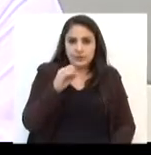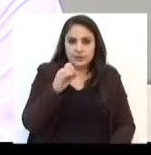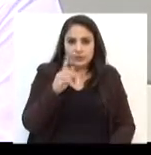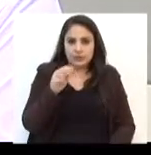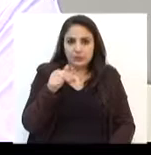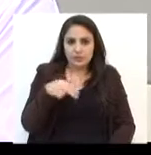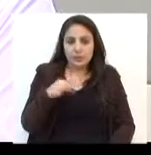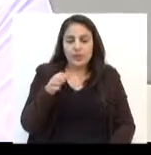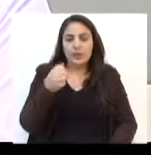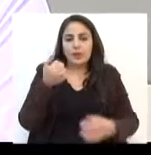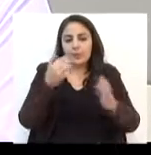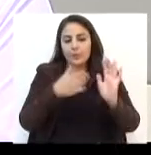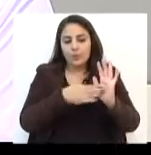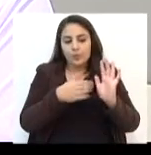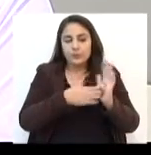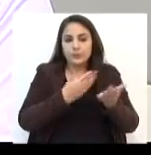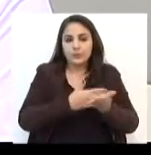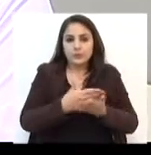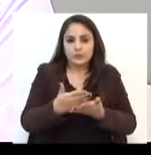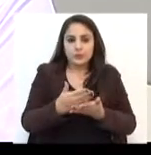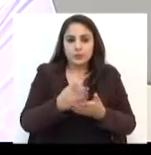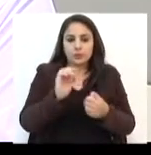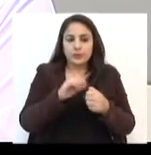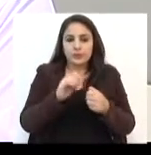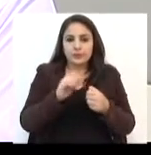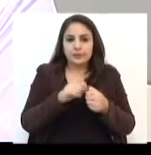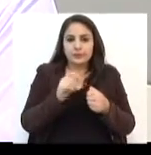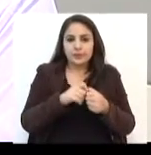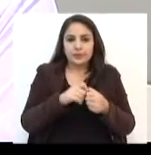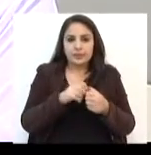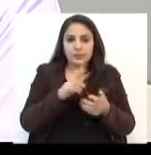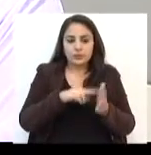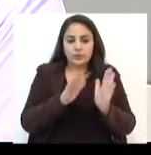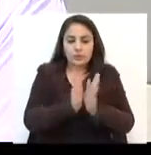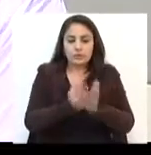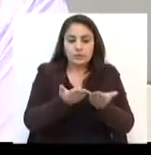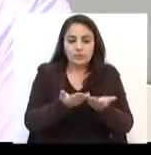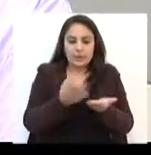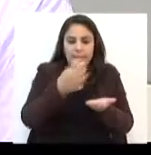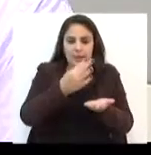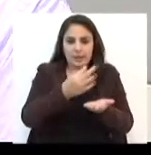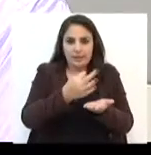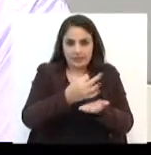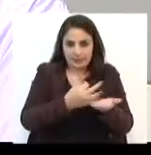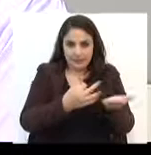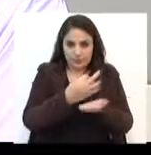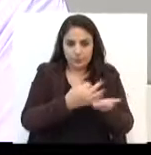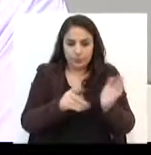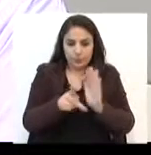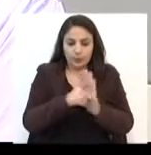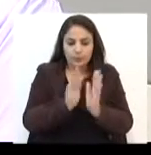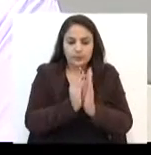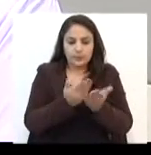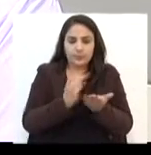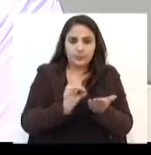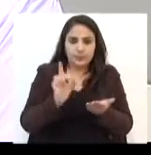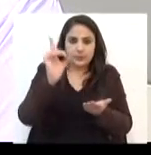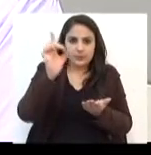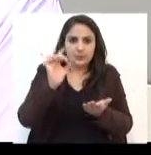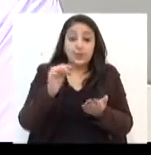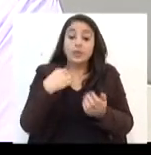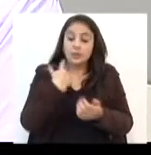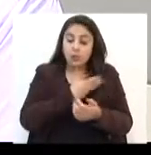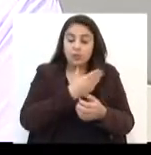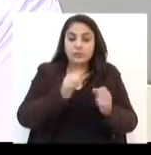Ávila propôs, no início do mandato, a leitura do texto bíblico, bem como nós temos também aqui a presença da